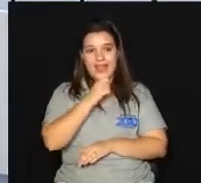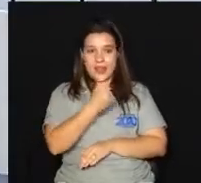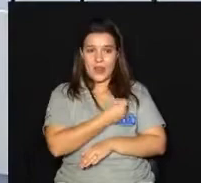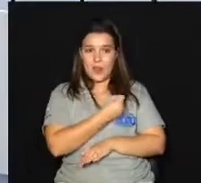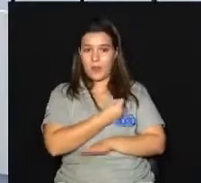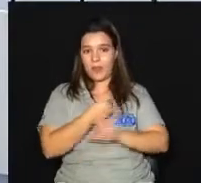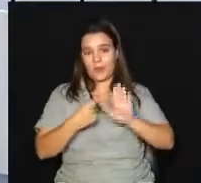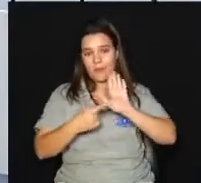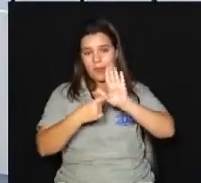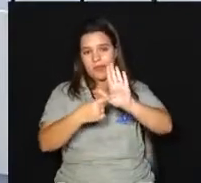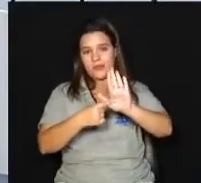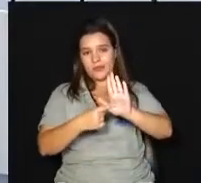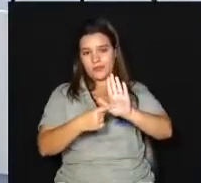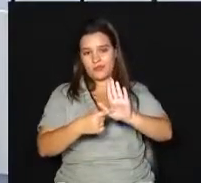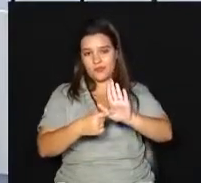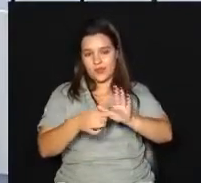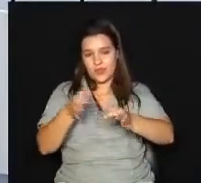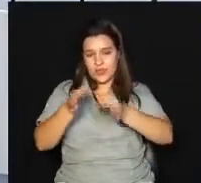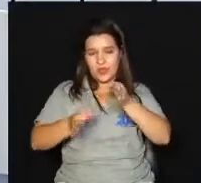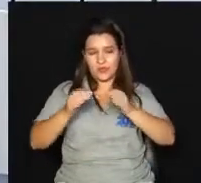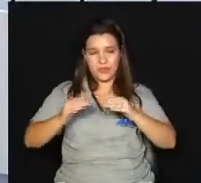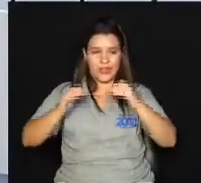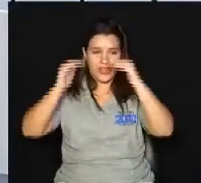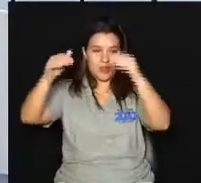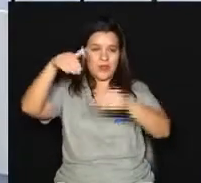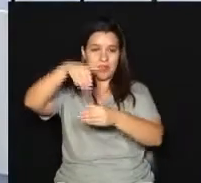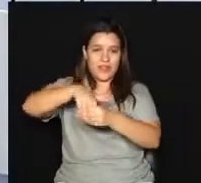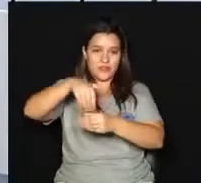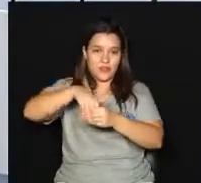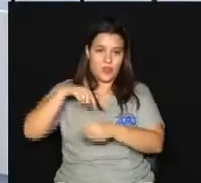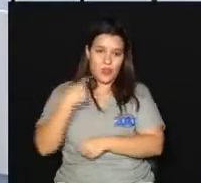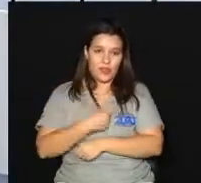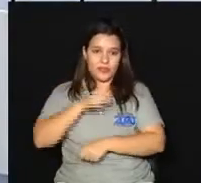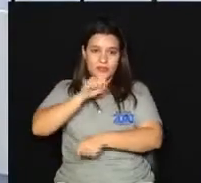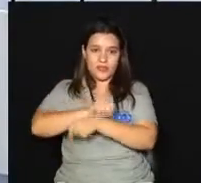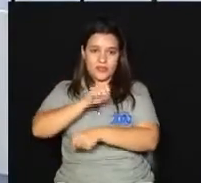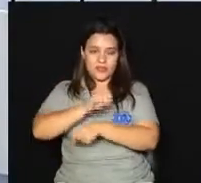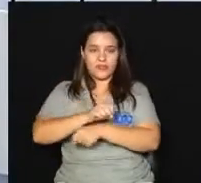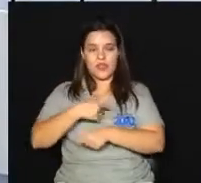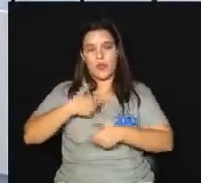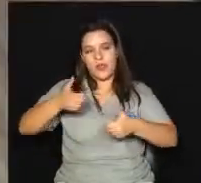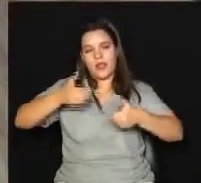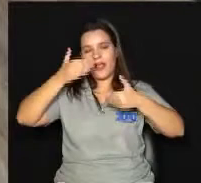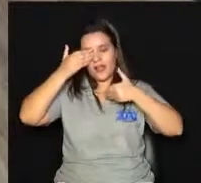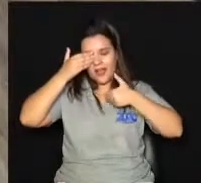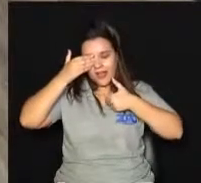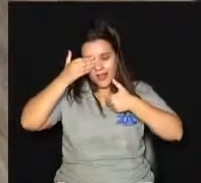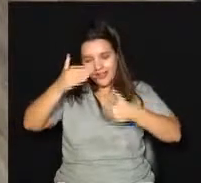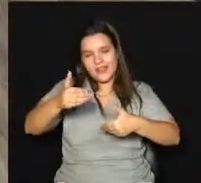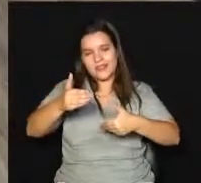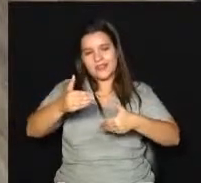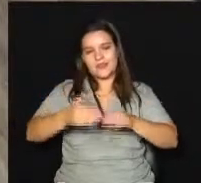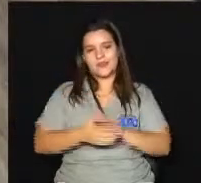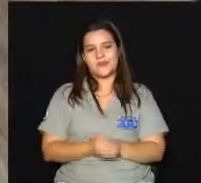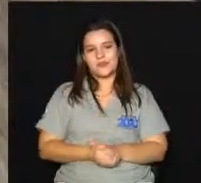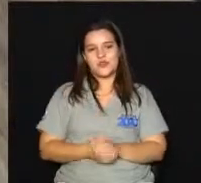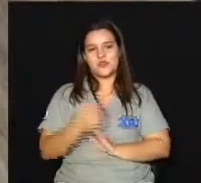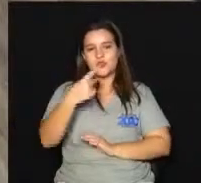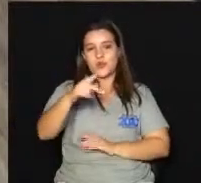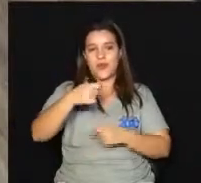a atualização do Tribunal Superior Eleitoral. Paulo, eu quero agradecer imensamente a